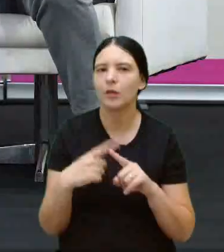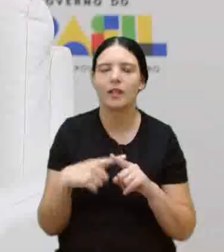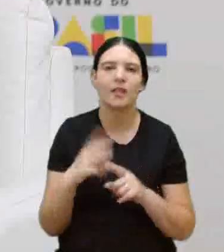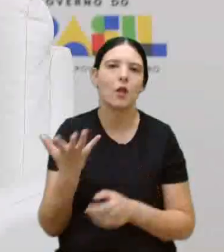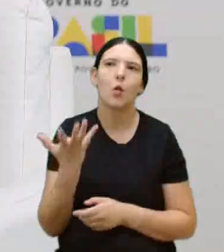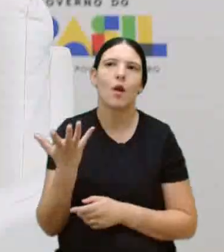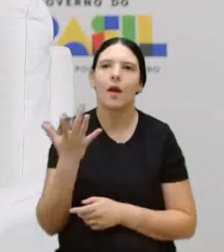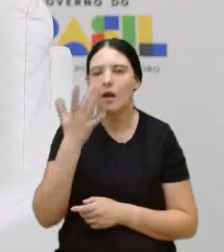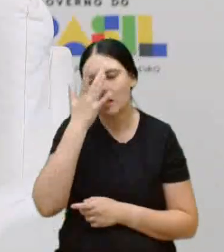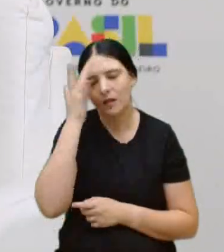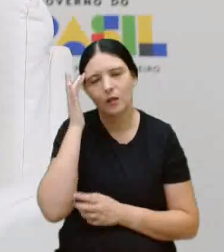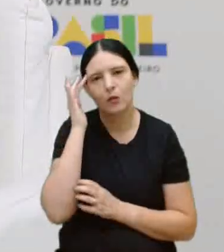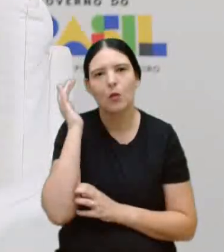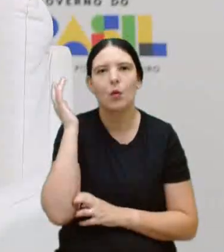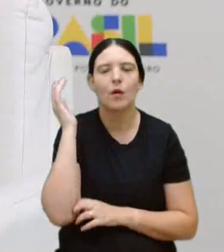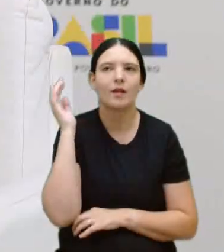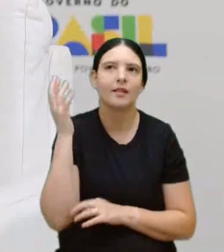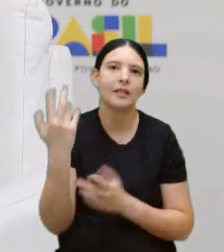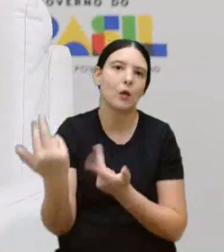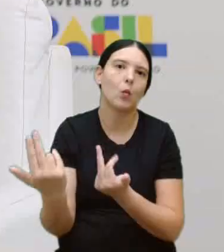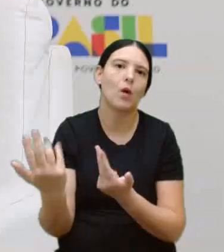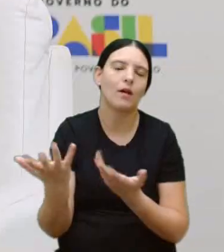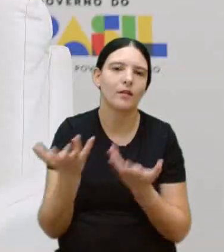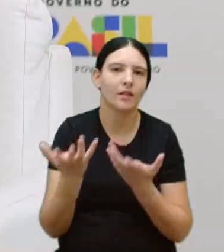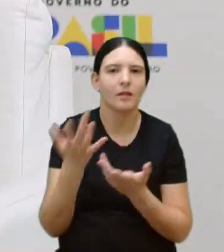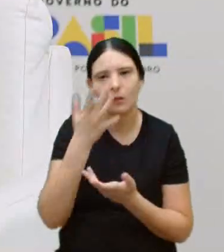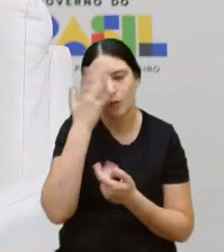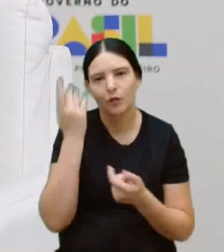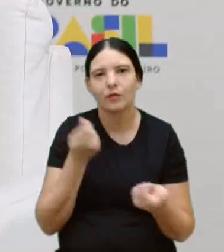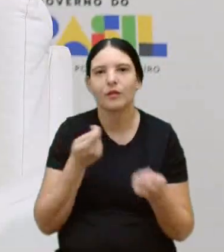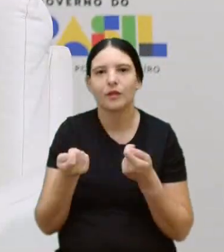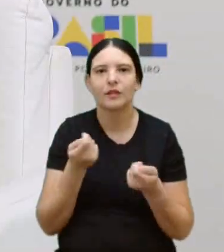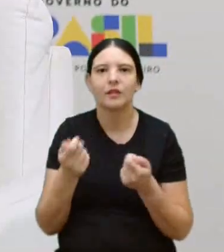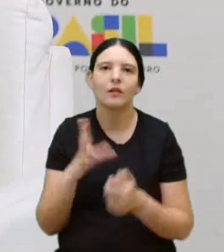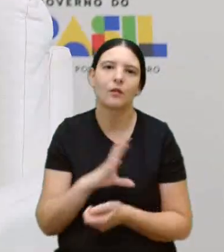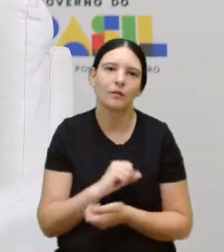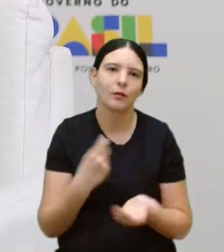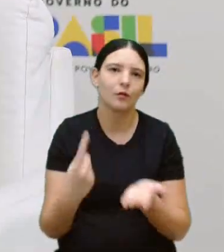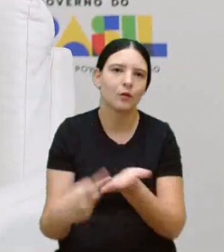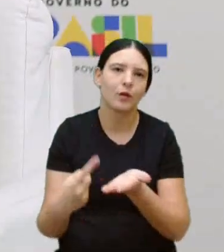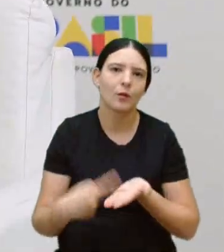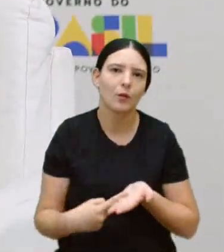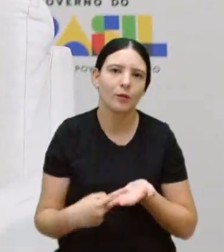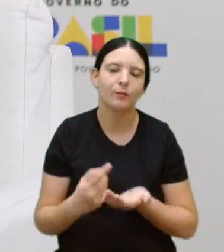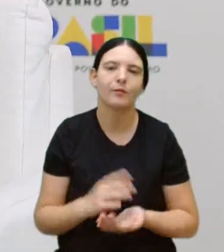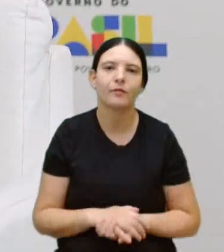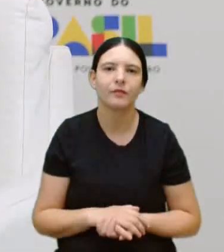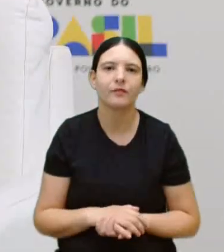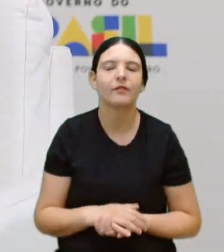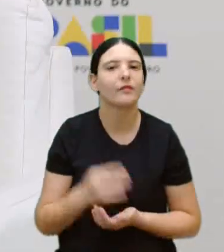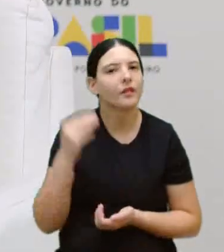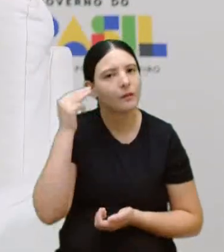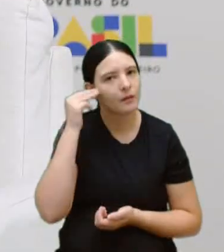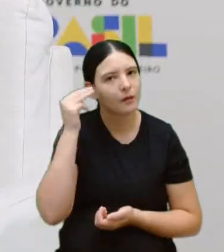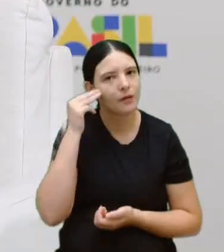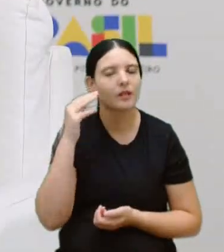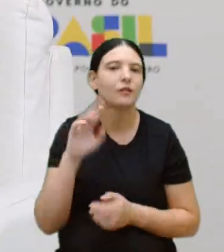Você busca alguém que você vai sempre renegociar o acordo. Tá? Tem uma maturidade aí